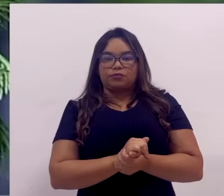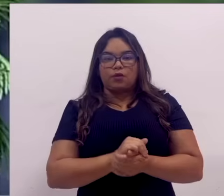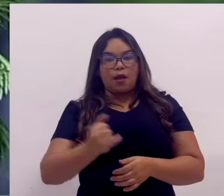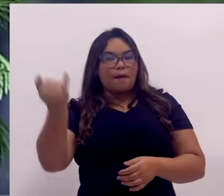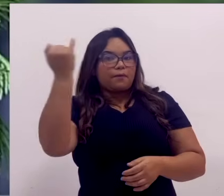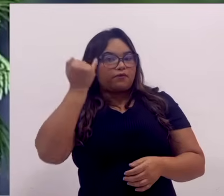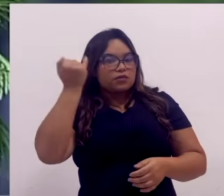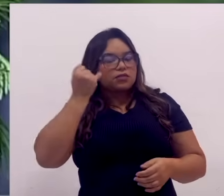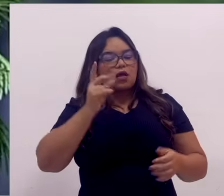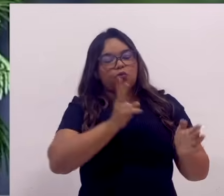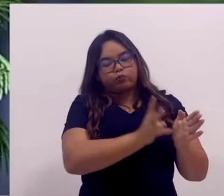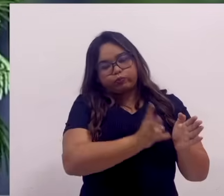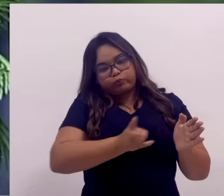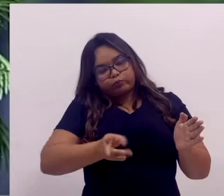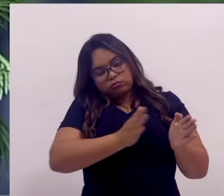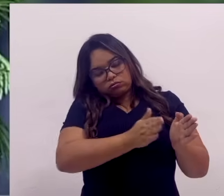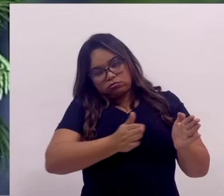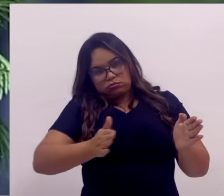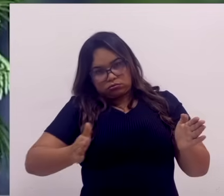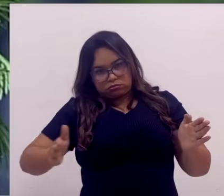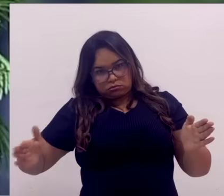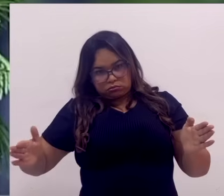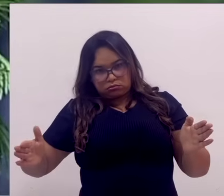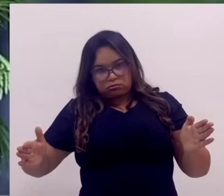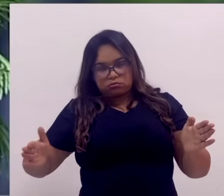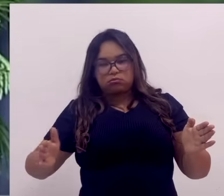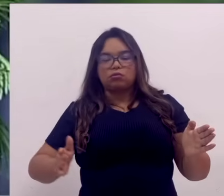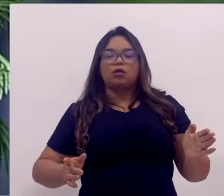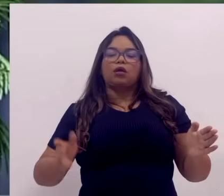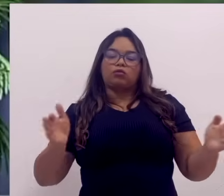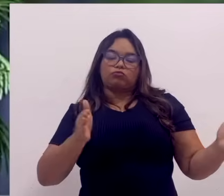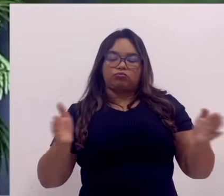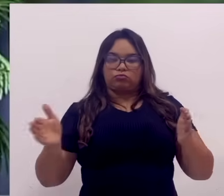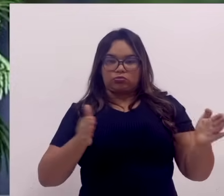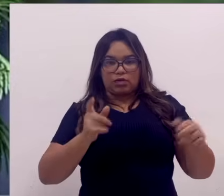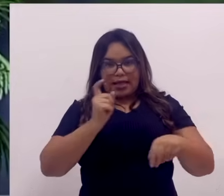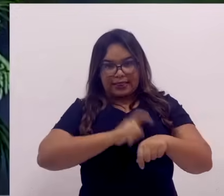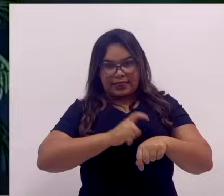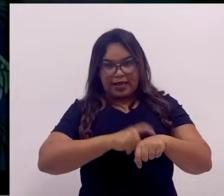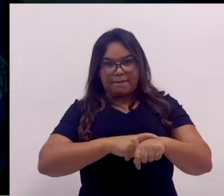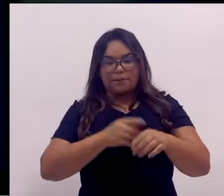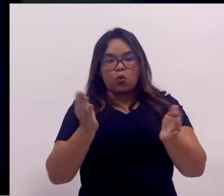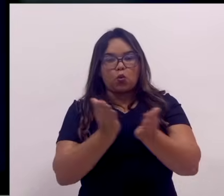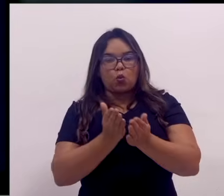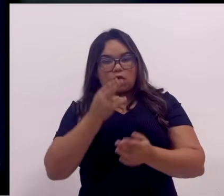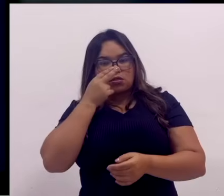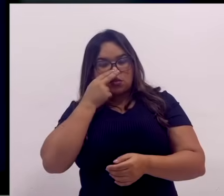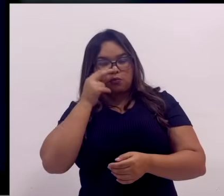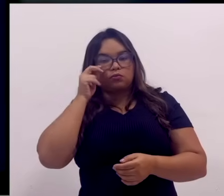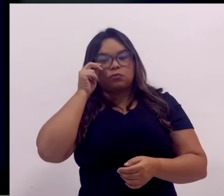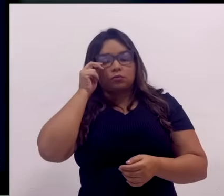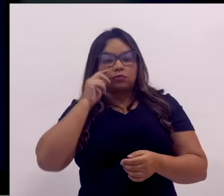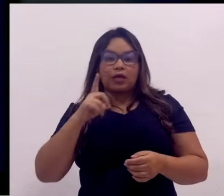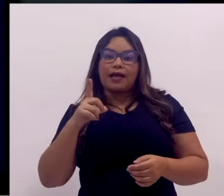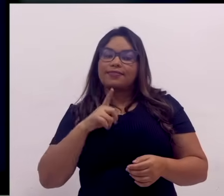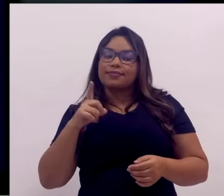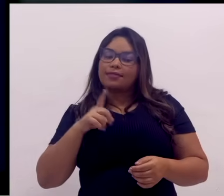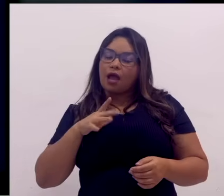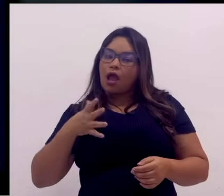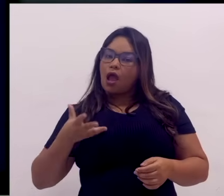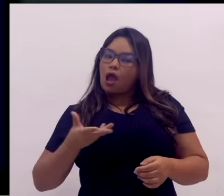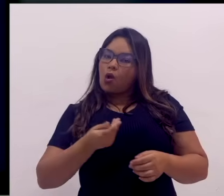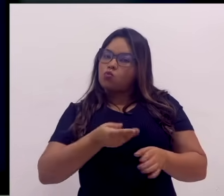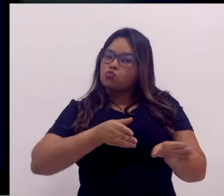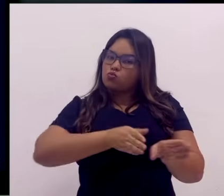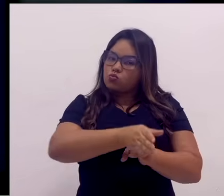Ainda que a profecia prossiga na totalidade do tempo cristão, até neste tempo, então há aqui uma